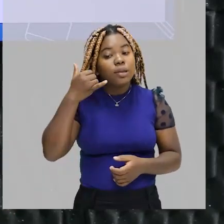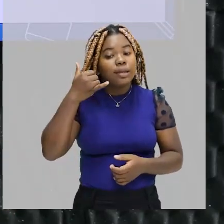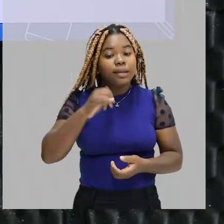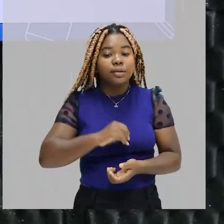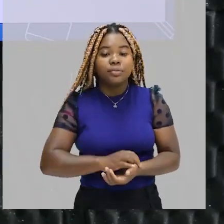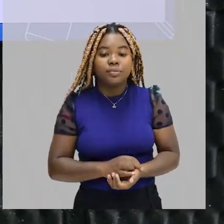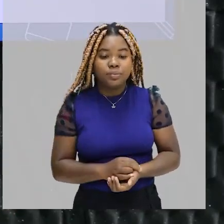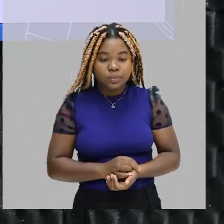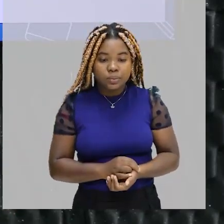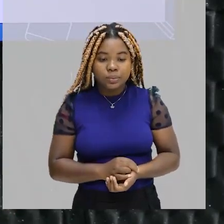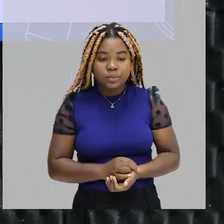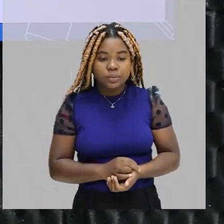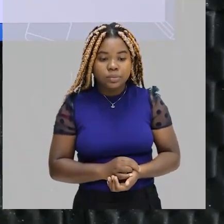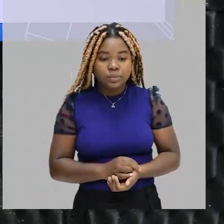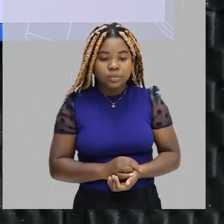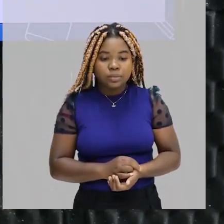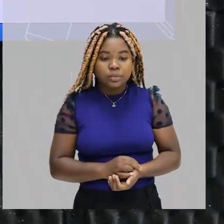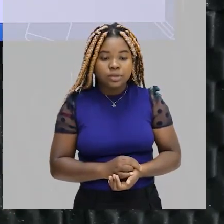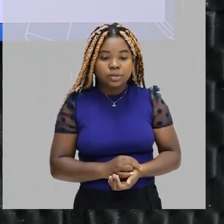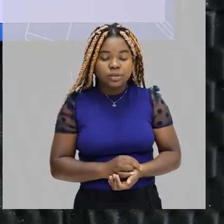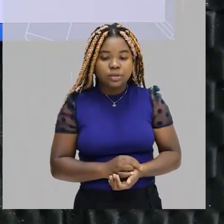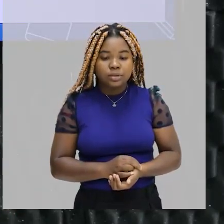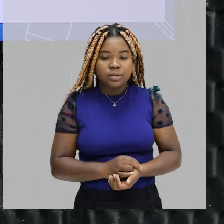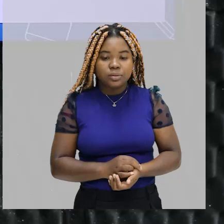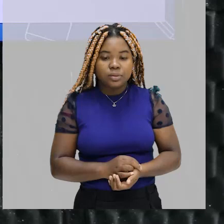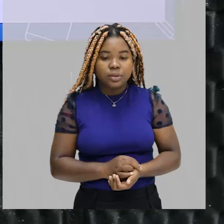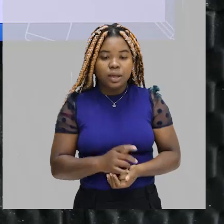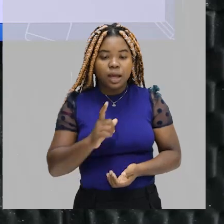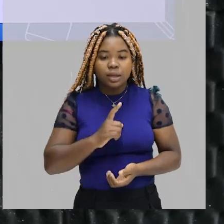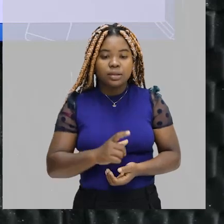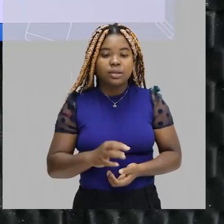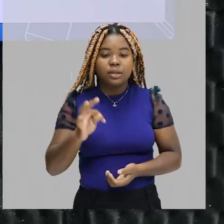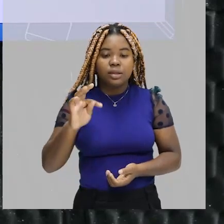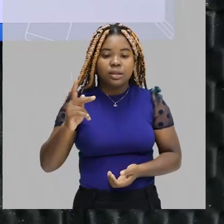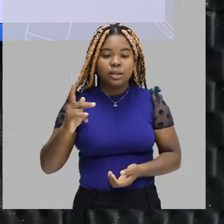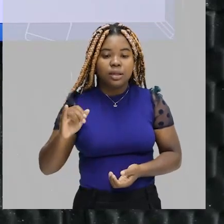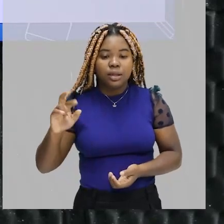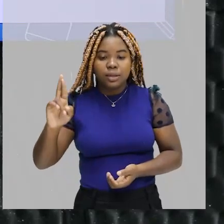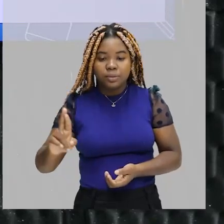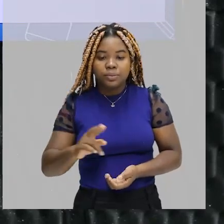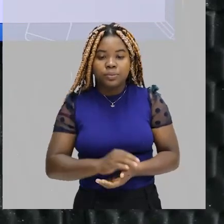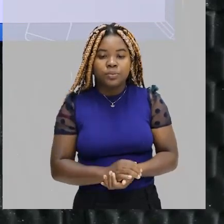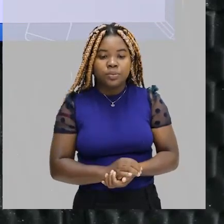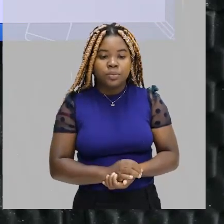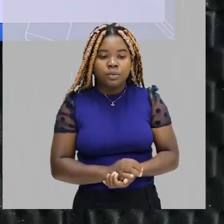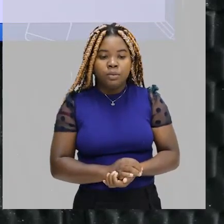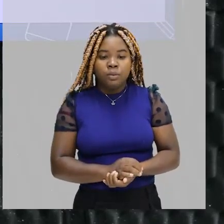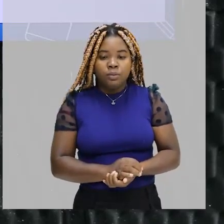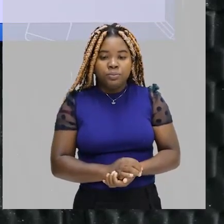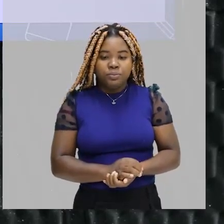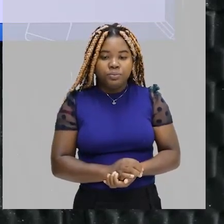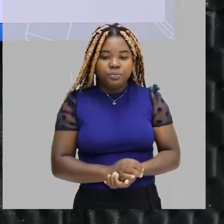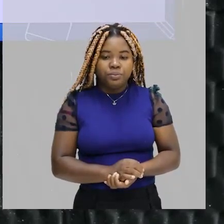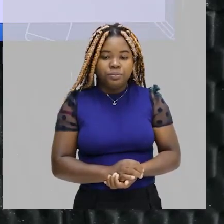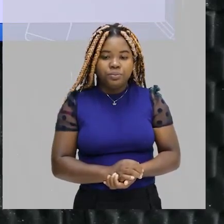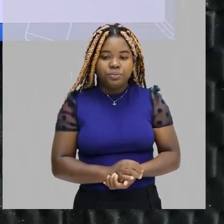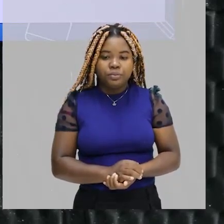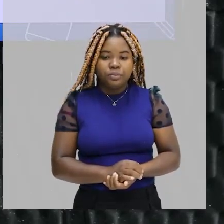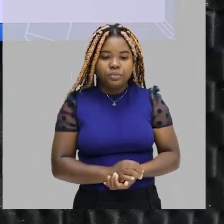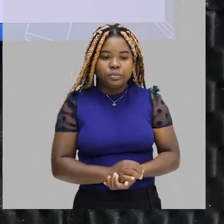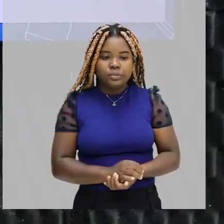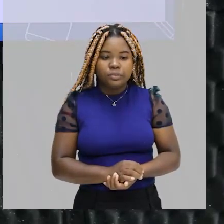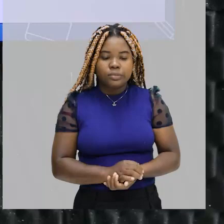Detail, também está conjugado correto, porque está no plural. E na sequência, new computer programs